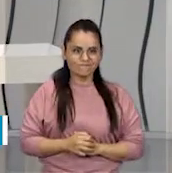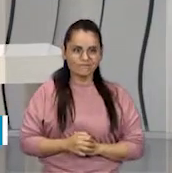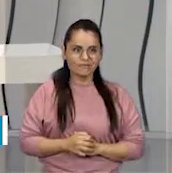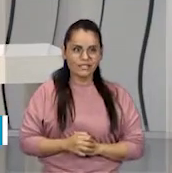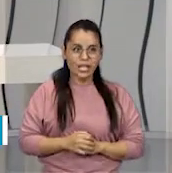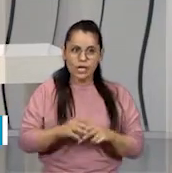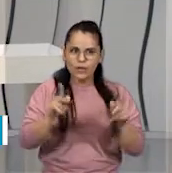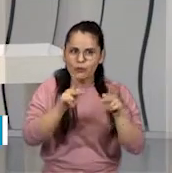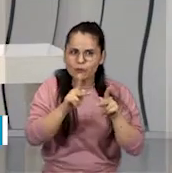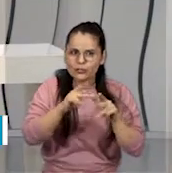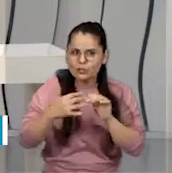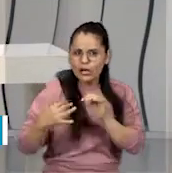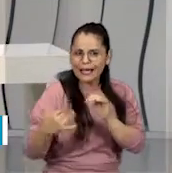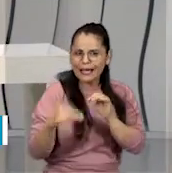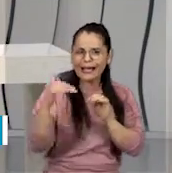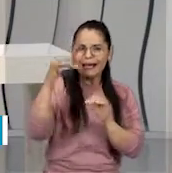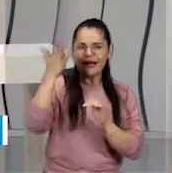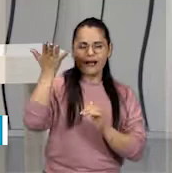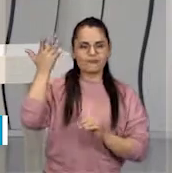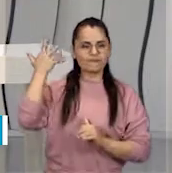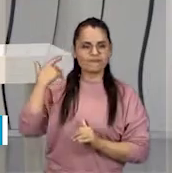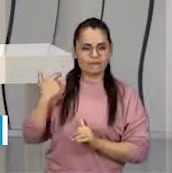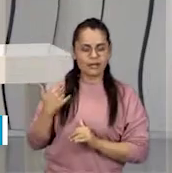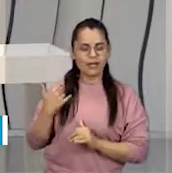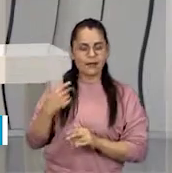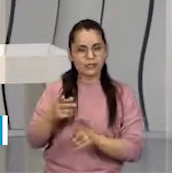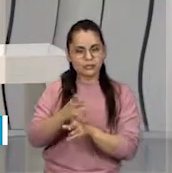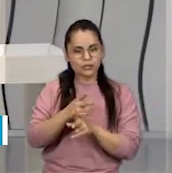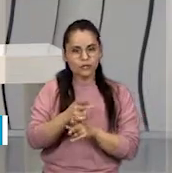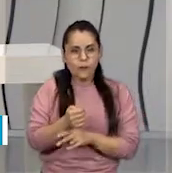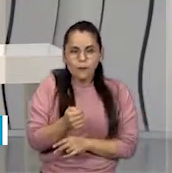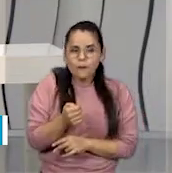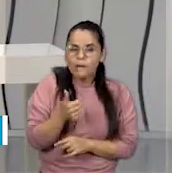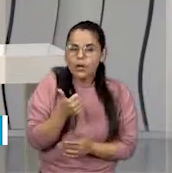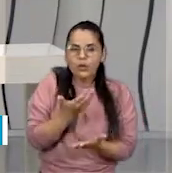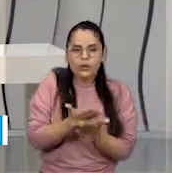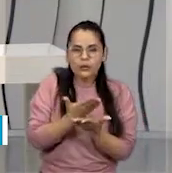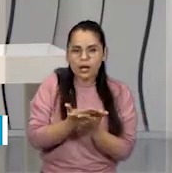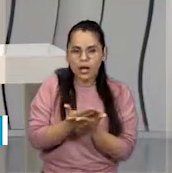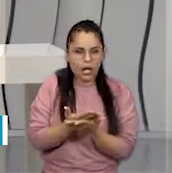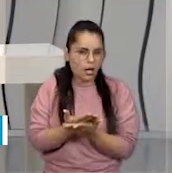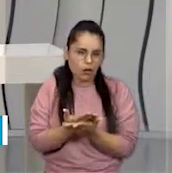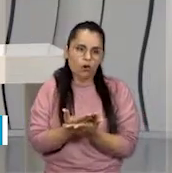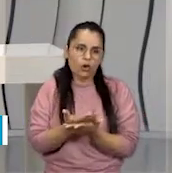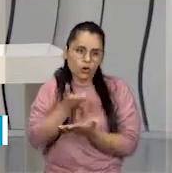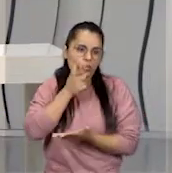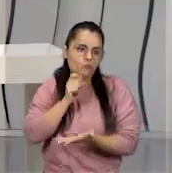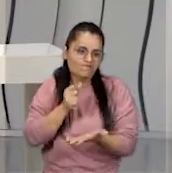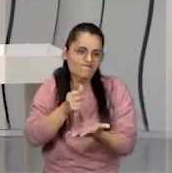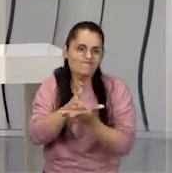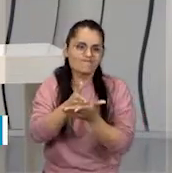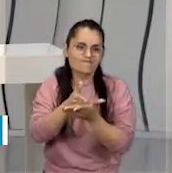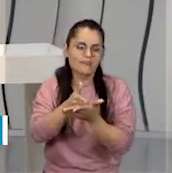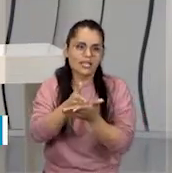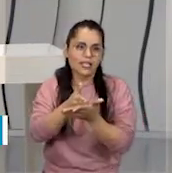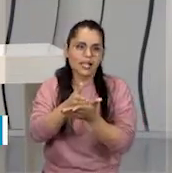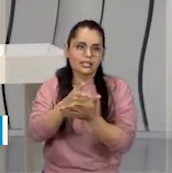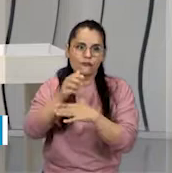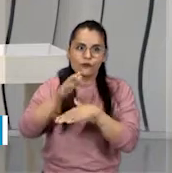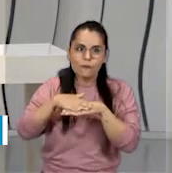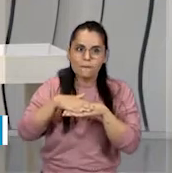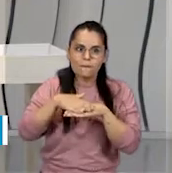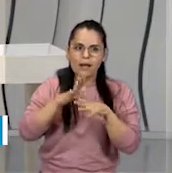muito caros na época. Mas ele buscou. Então, poucas aulas que ele teve, que não foram muitas, tá? Deixou cada vez